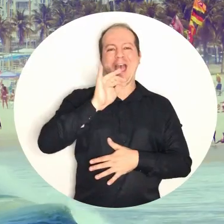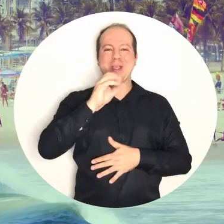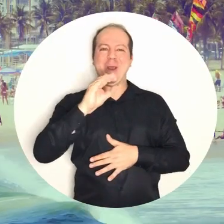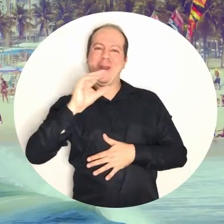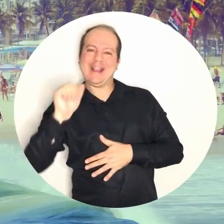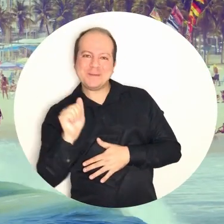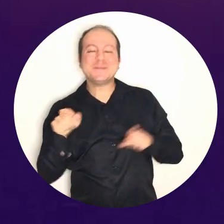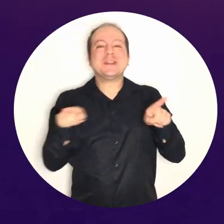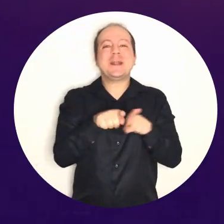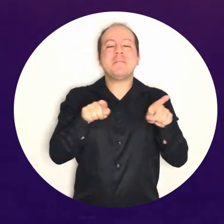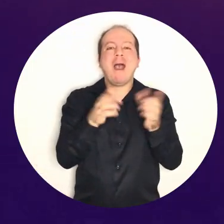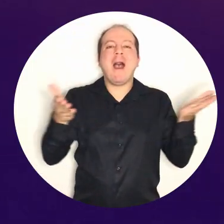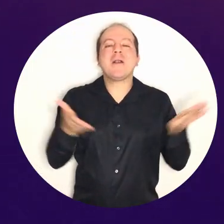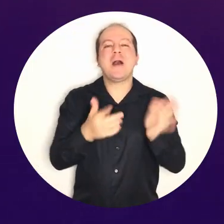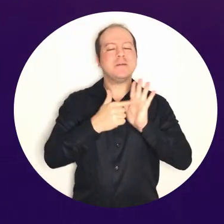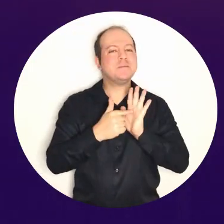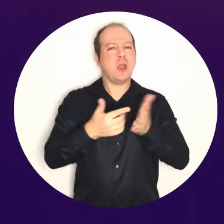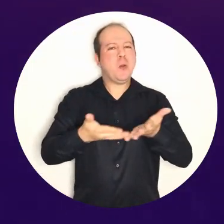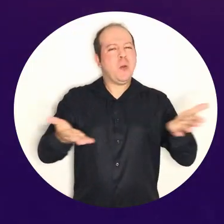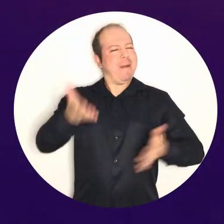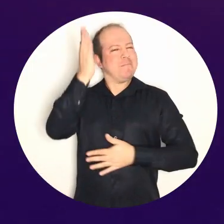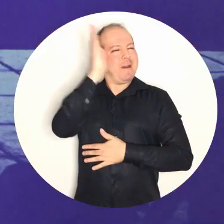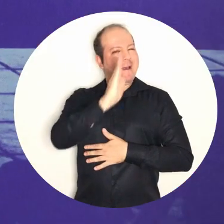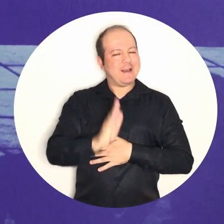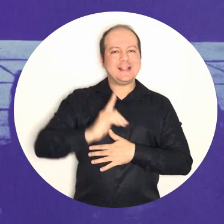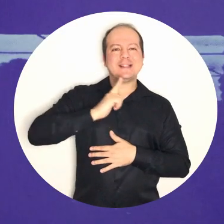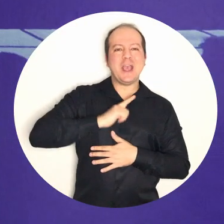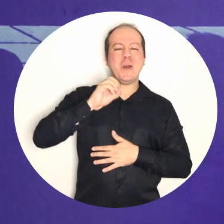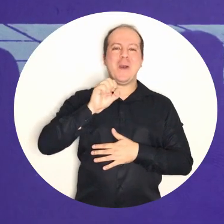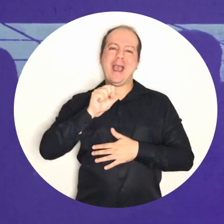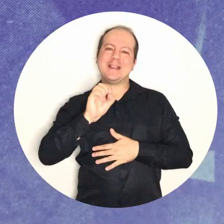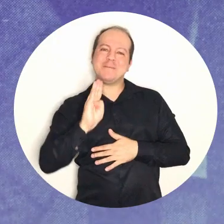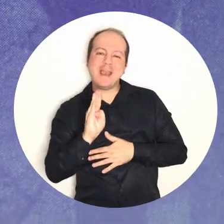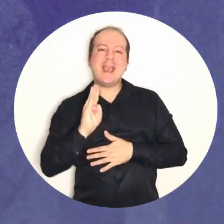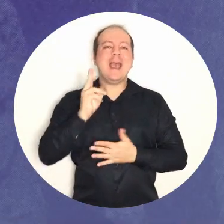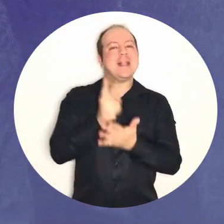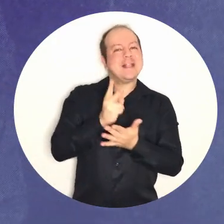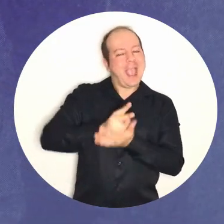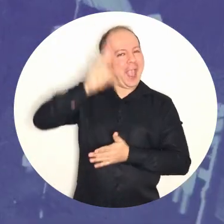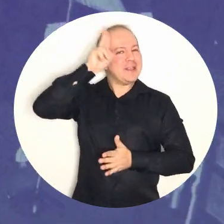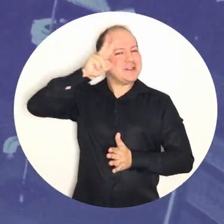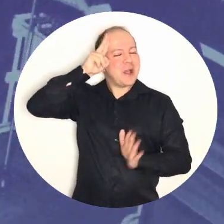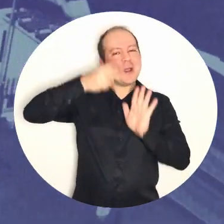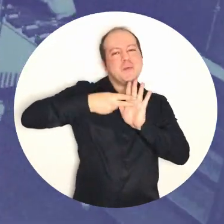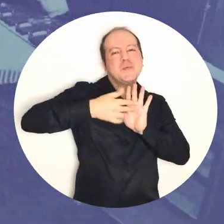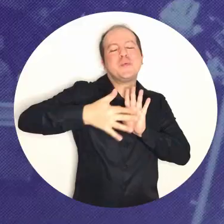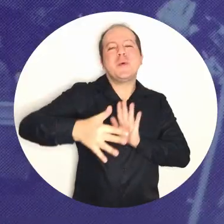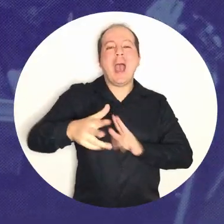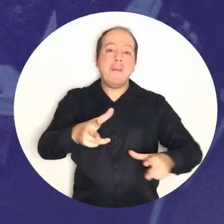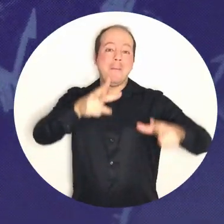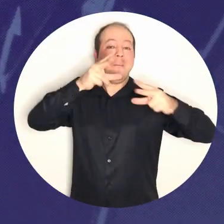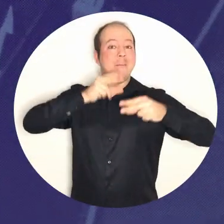por extensão, também ainda mais brasileiro. A OSB carrega em sua história o mérito de